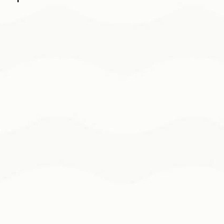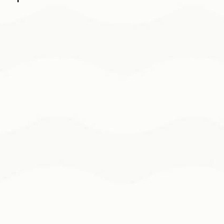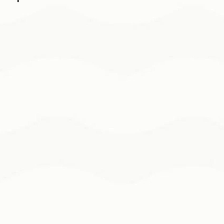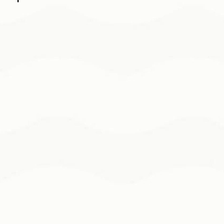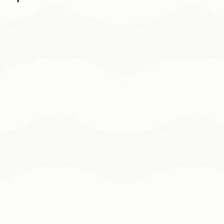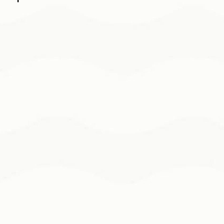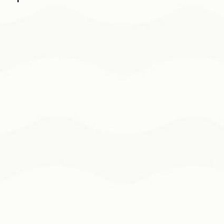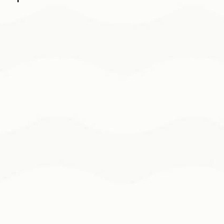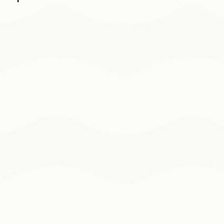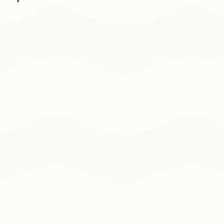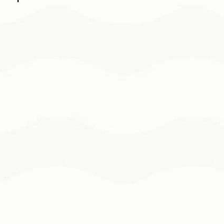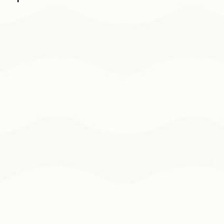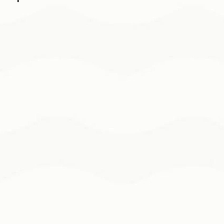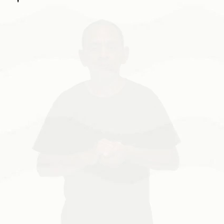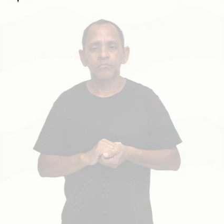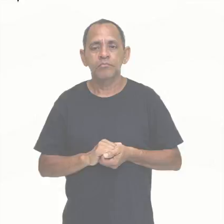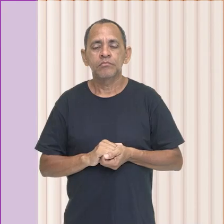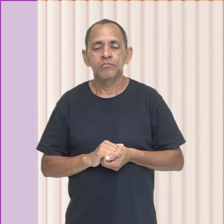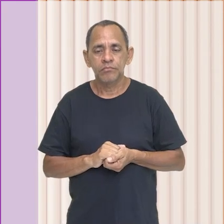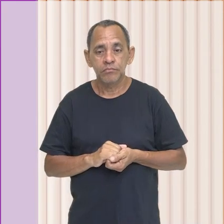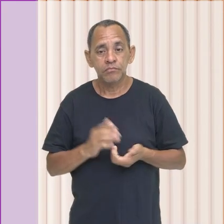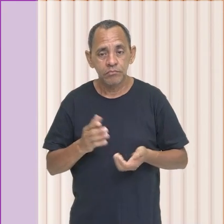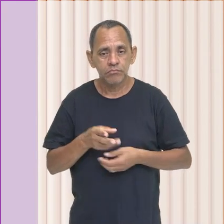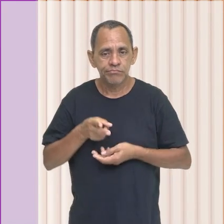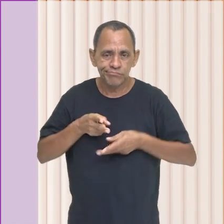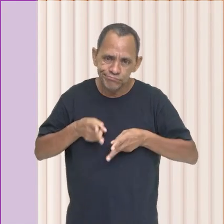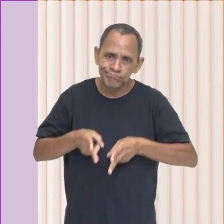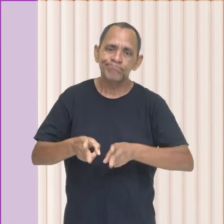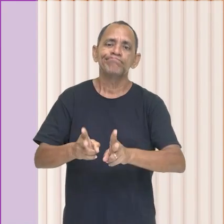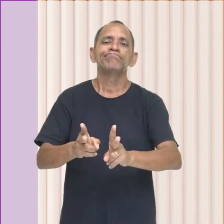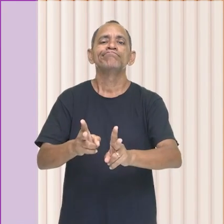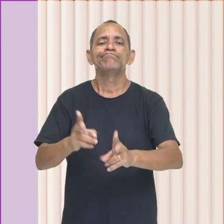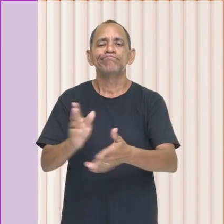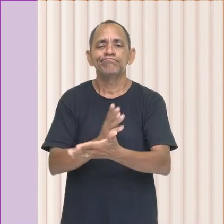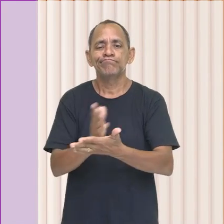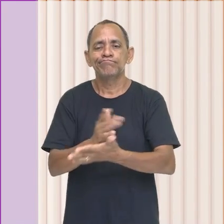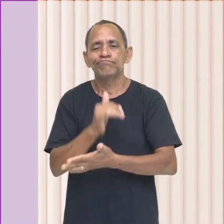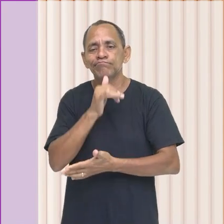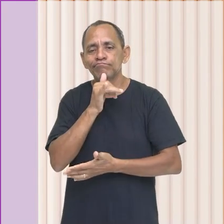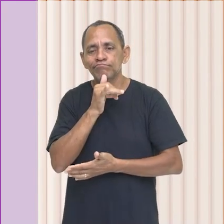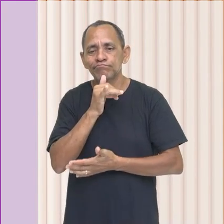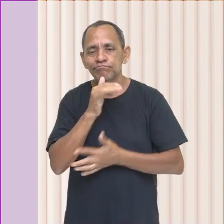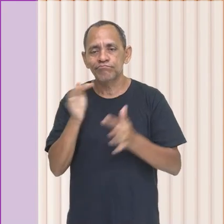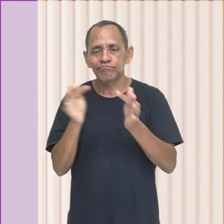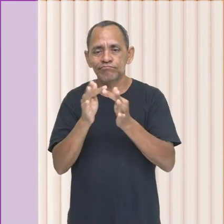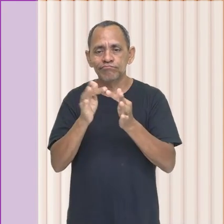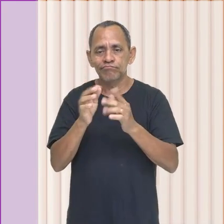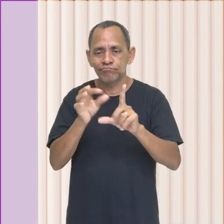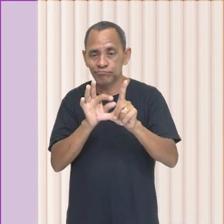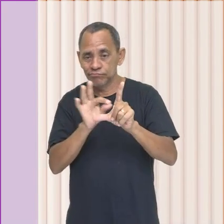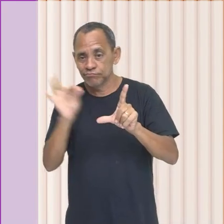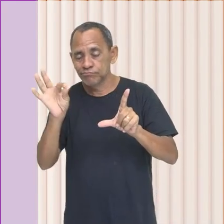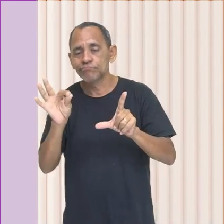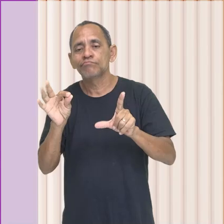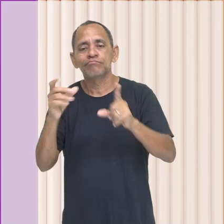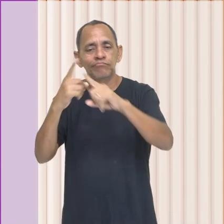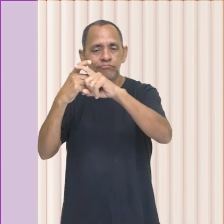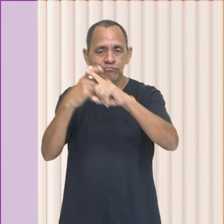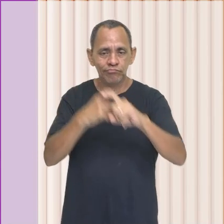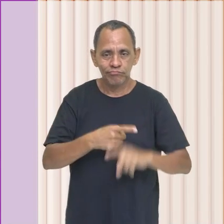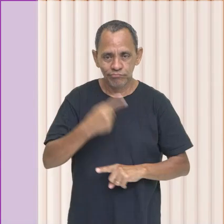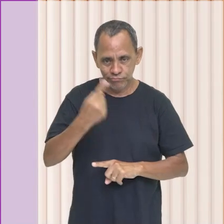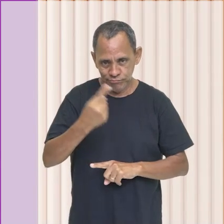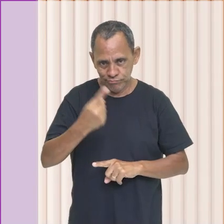aí com alguns exemplos tá de função afim né função polinomial de primeiro